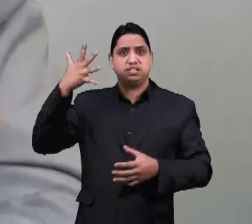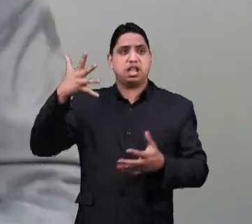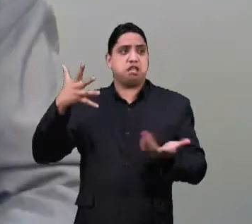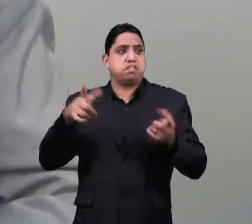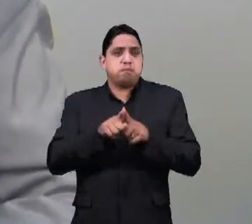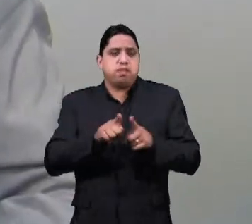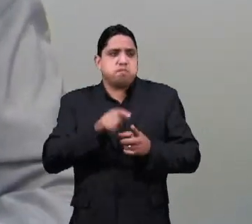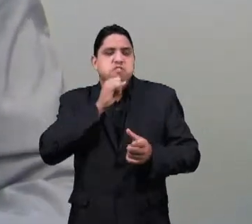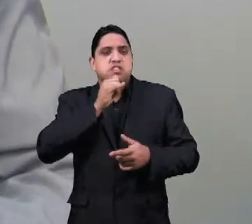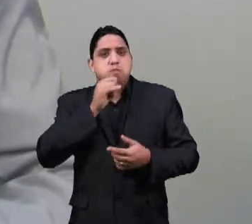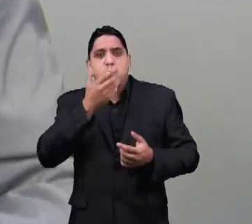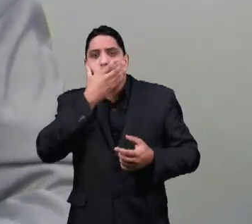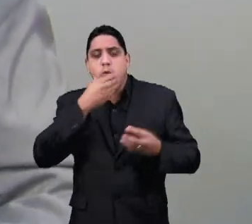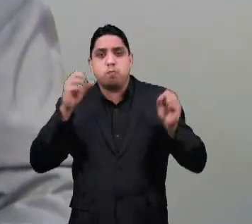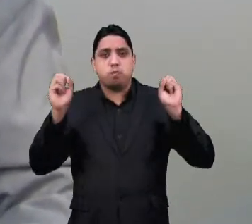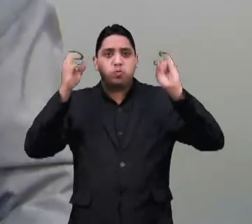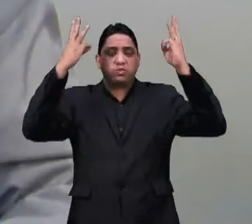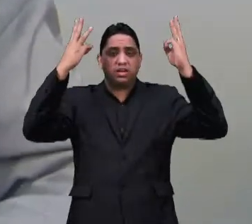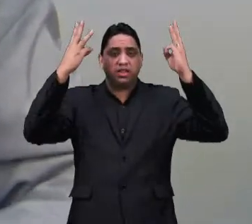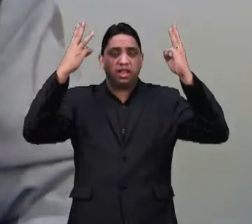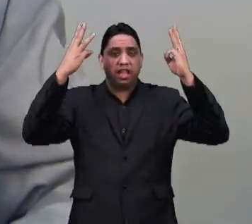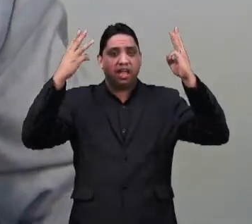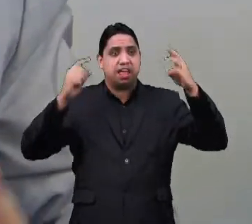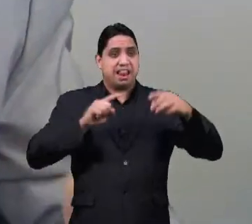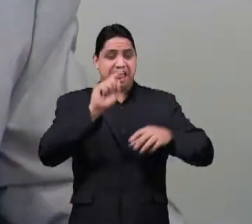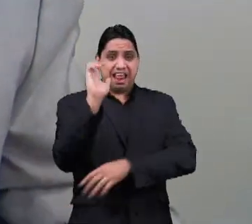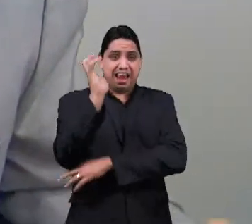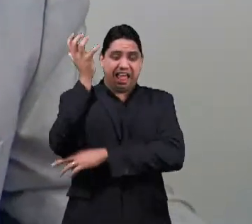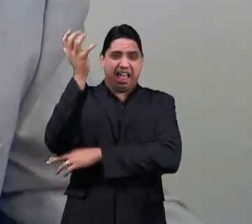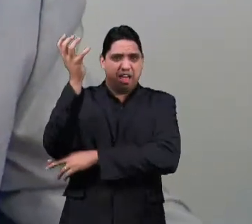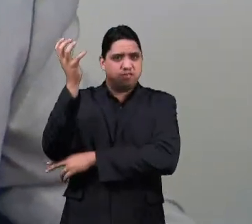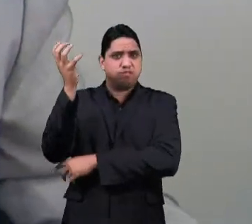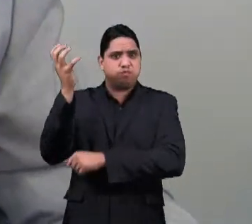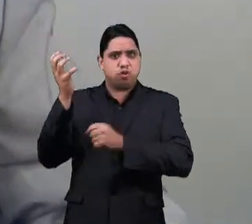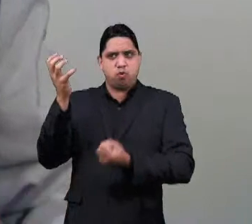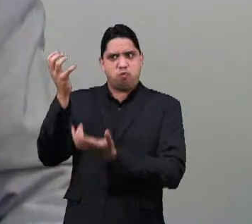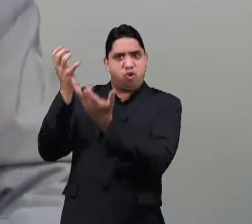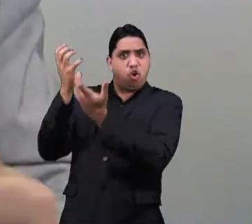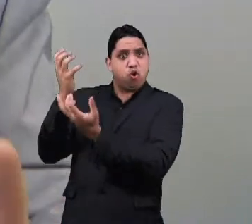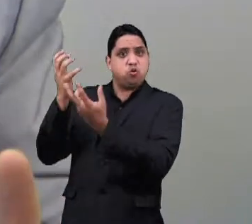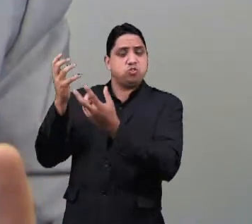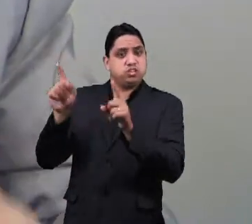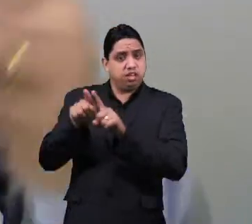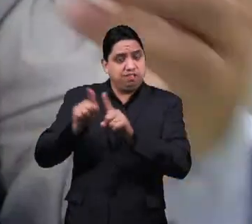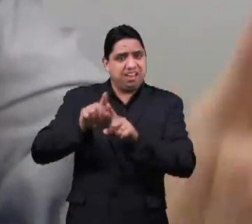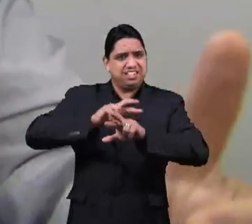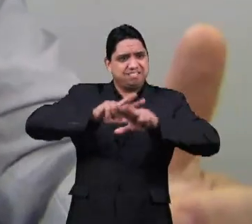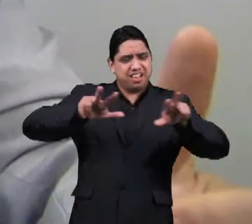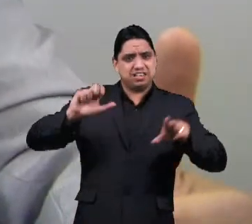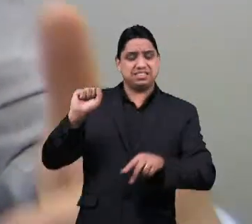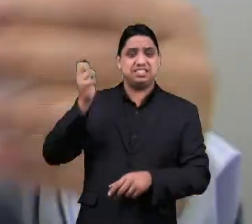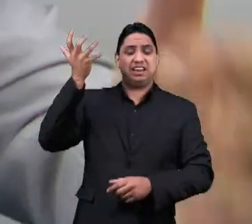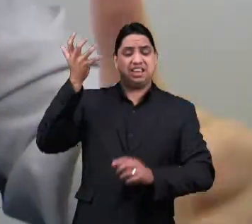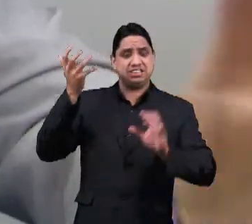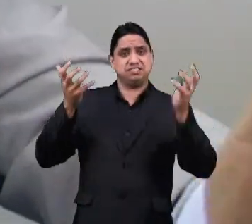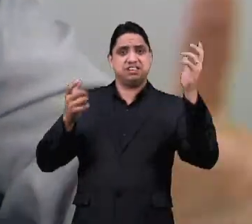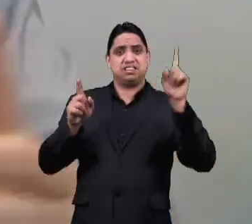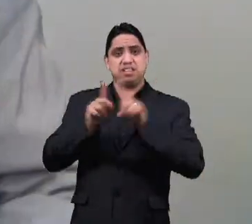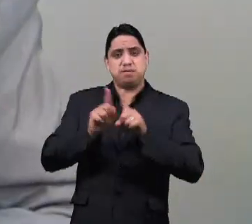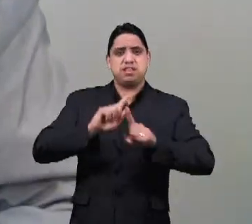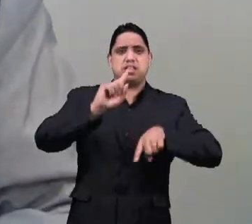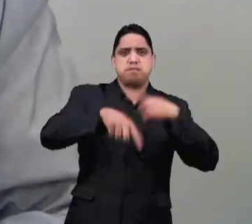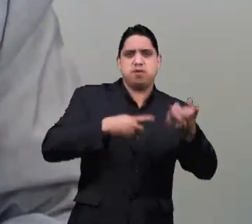o Senhor chama Moisés na sarça ardente, foi acompanhado de vários sinais ali e depois as pragas